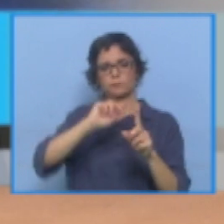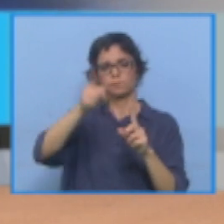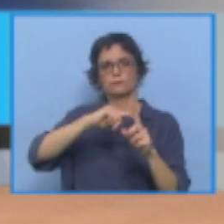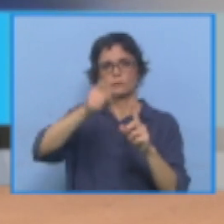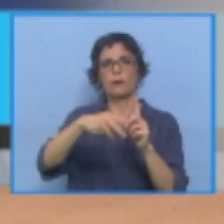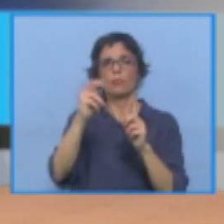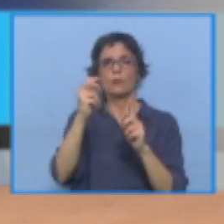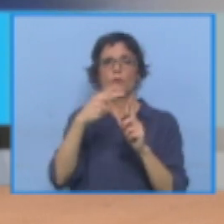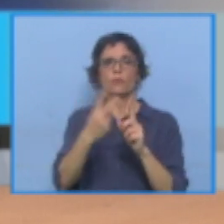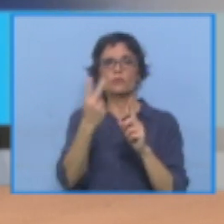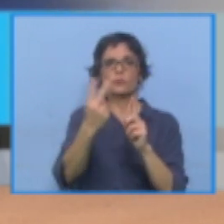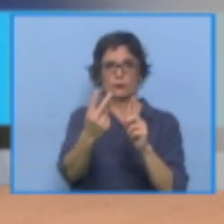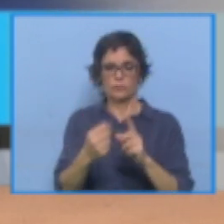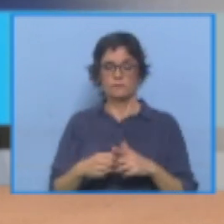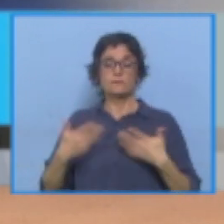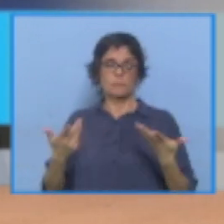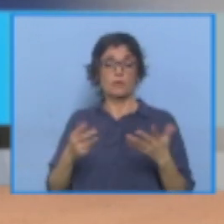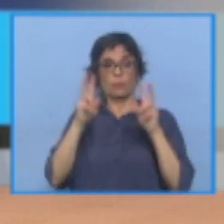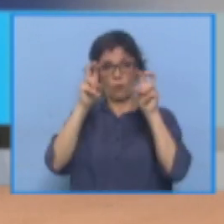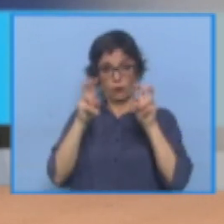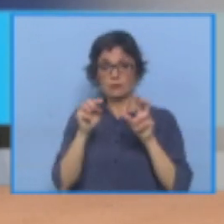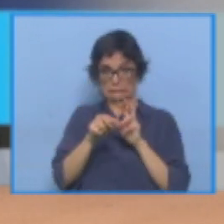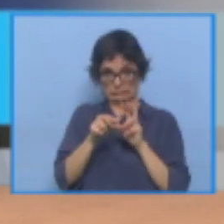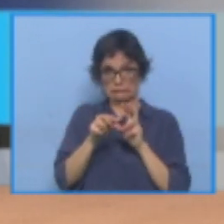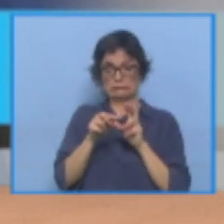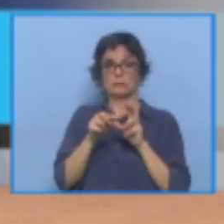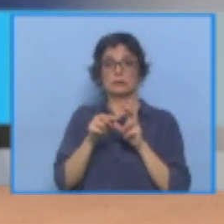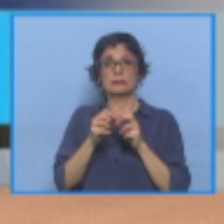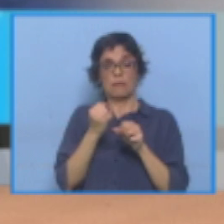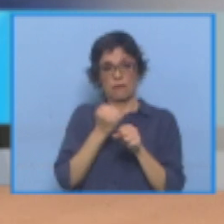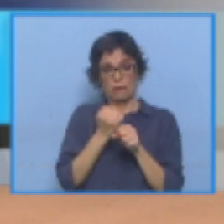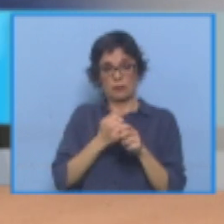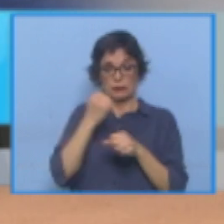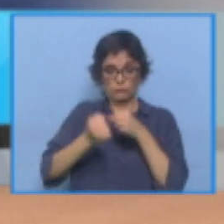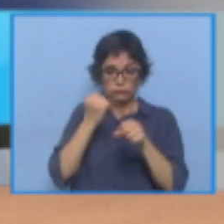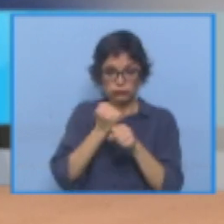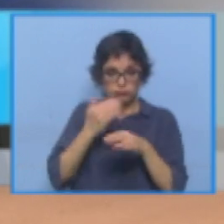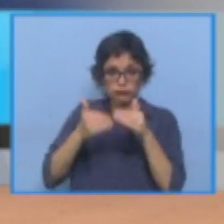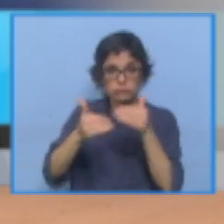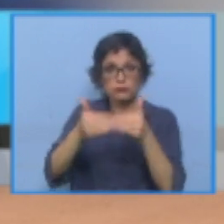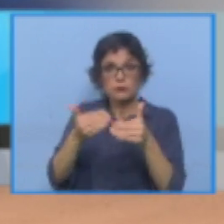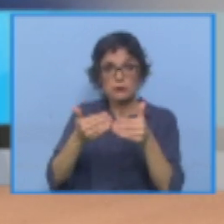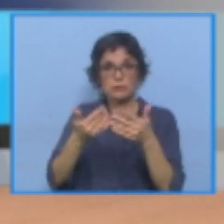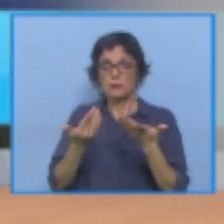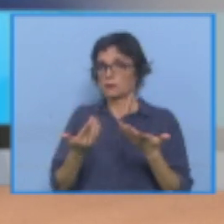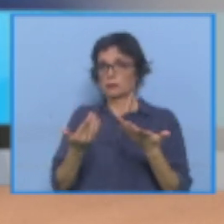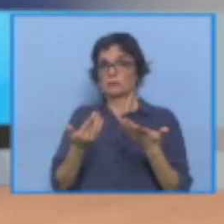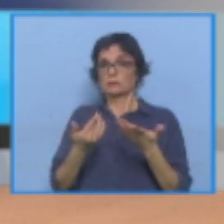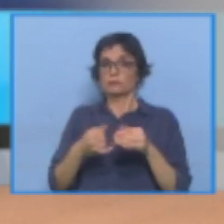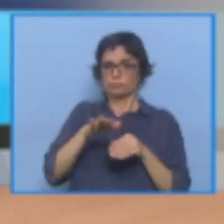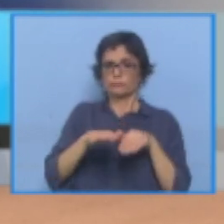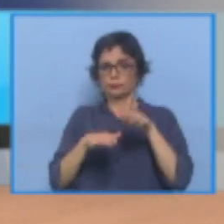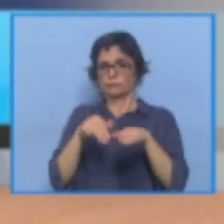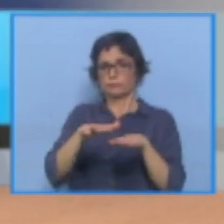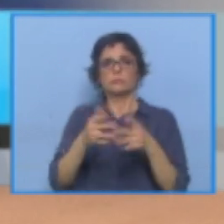trabalhado sistematicamente e que não seja, enfim, não haja a ideia de que se podem resolver as coisas com receitas de